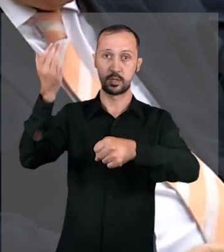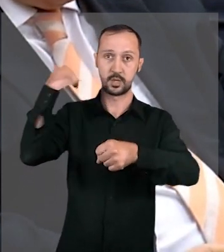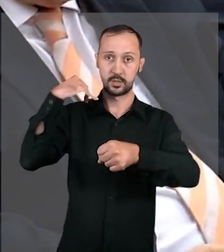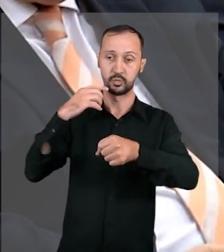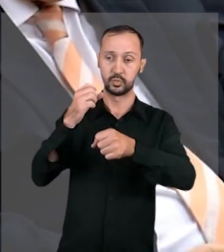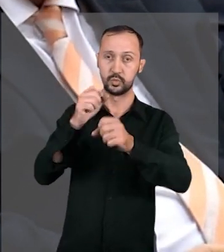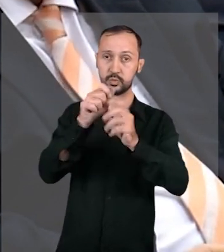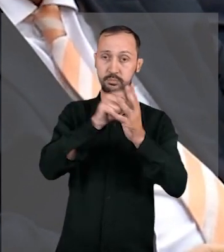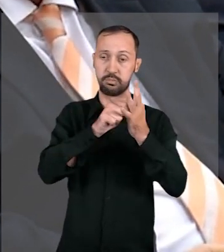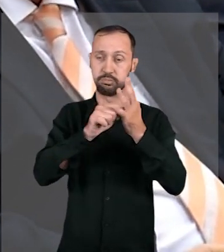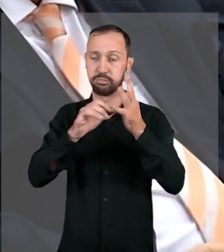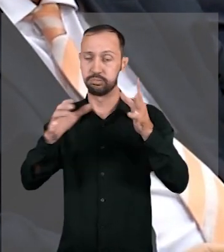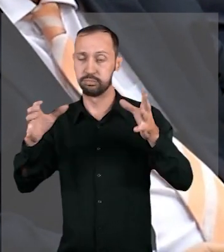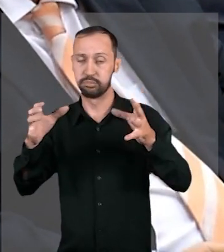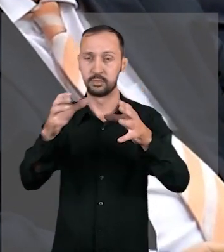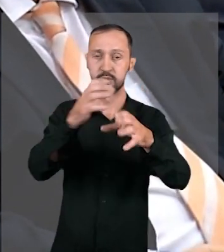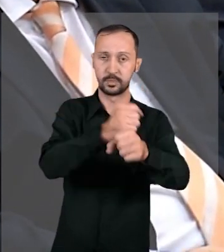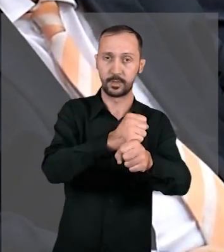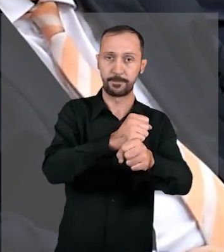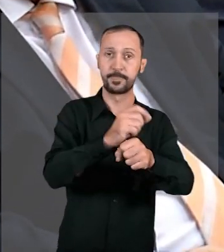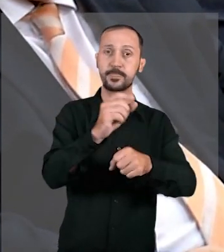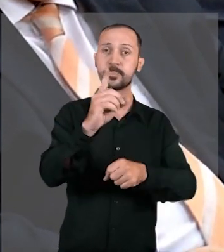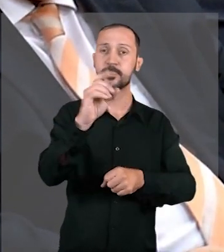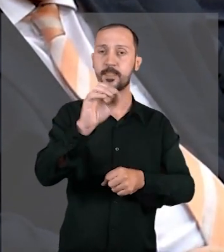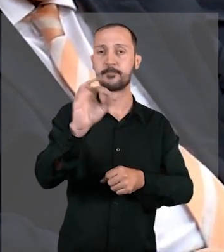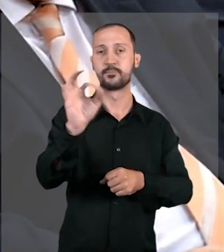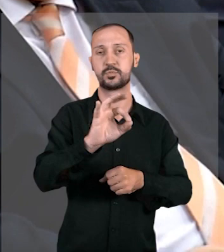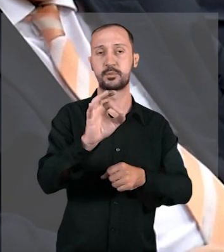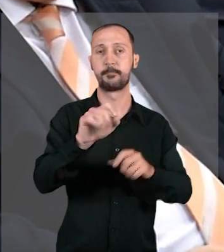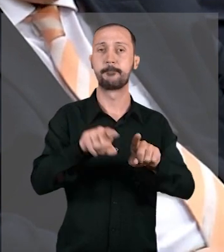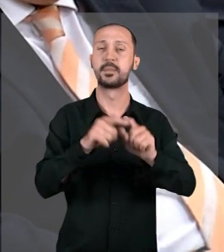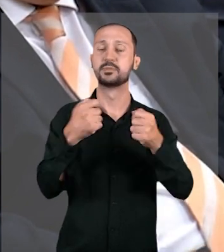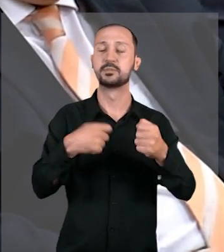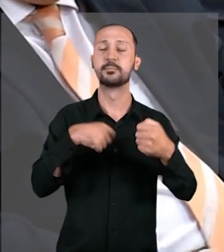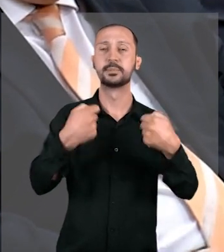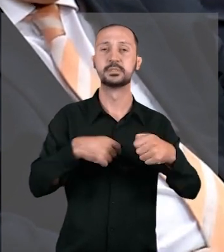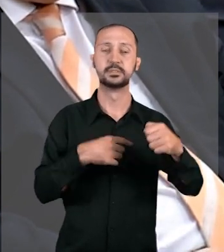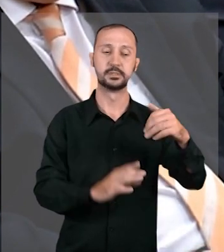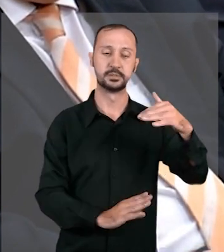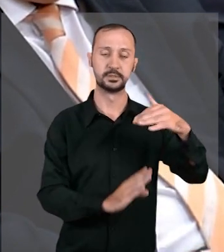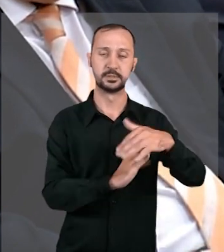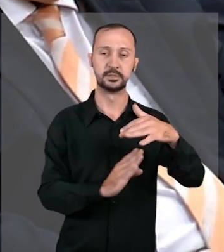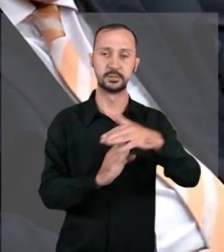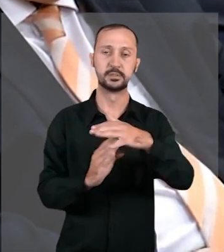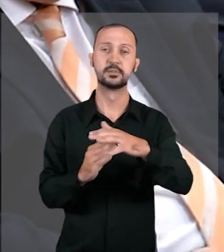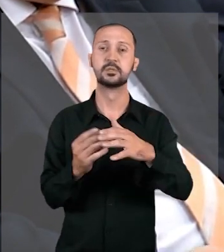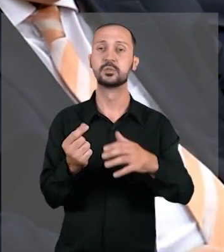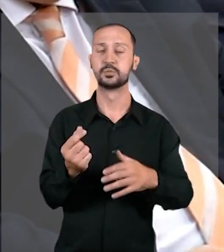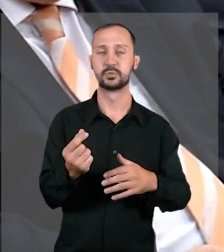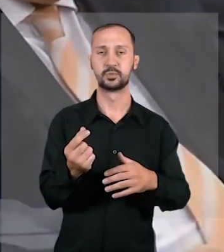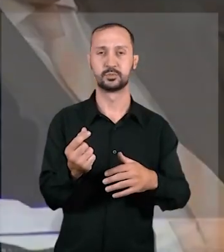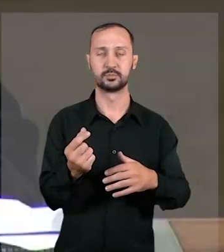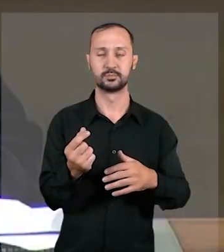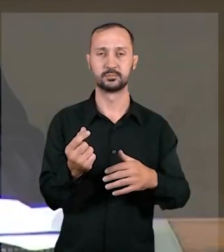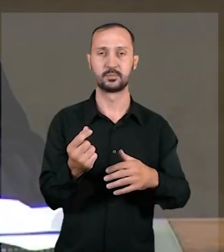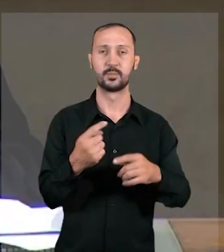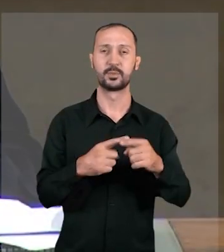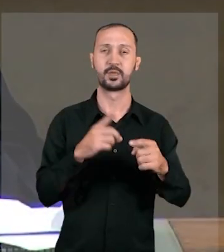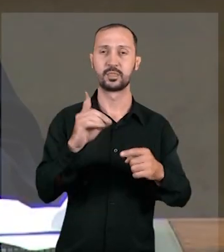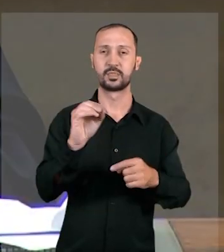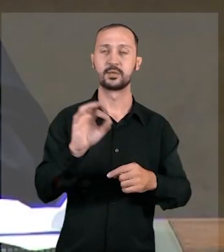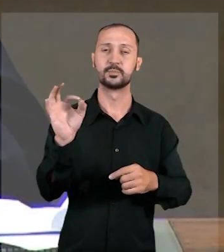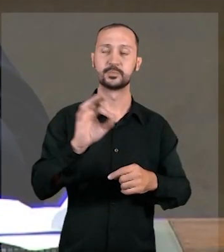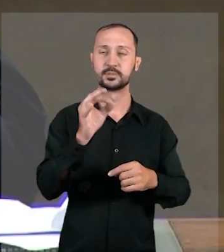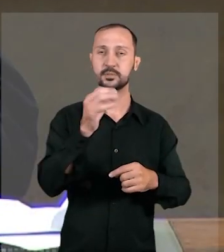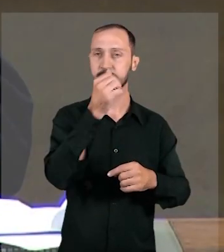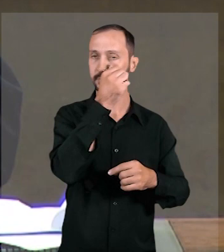e acho que deveria se estabelecer um limite máximo, um teto em números absolutos para essa doação, porque